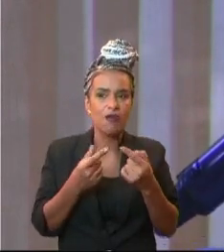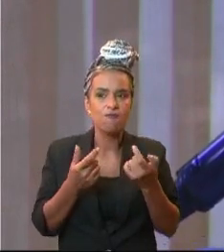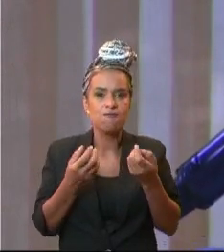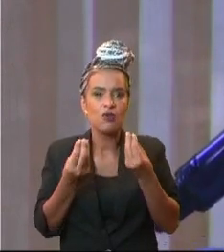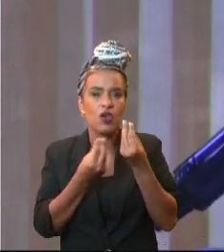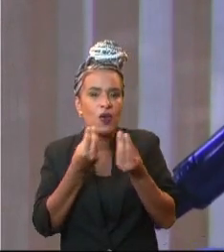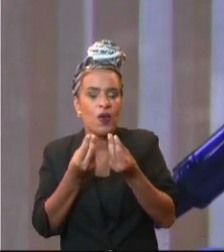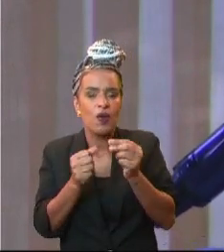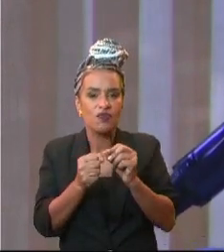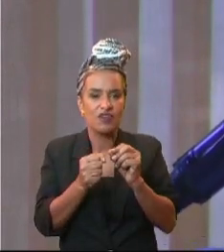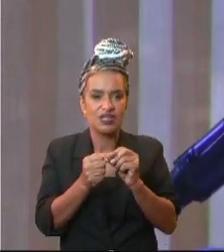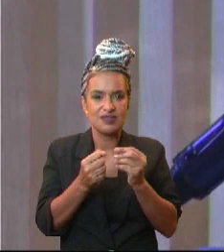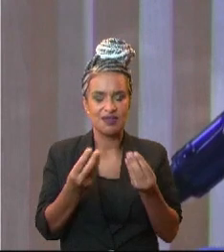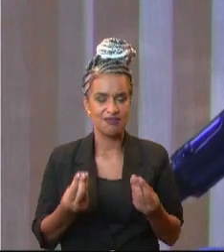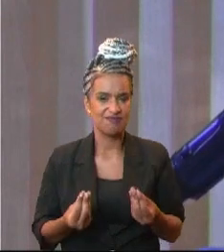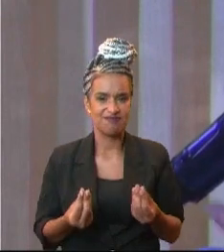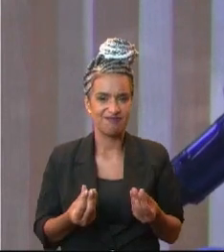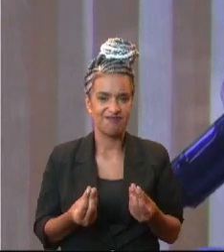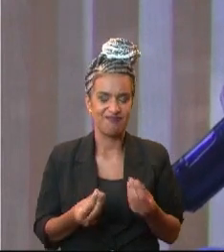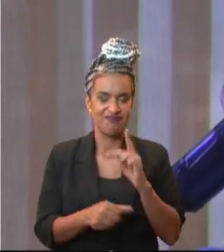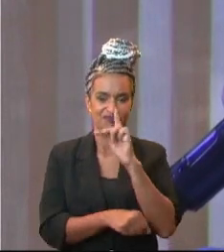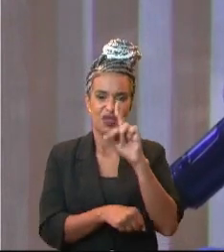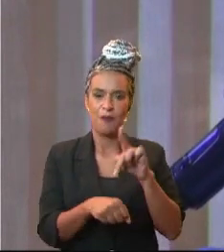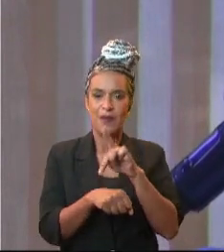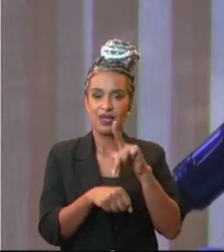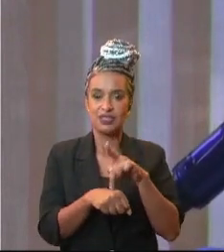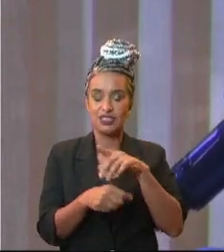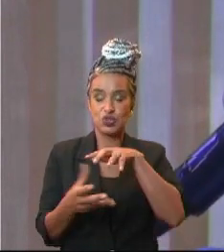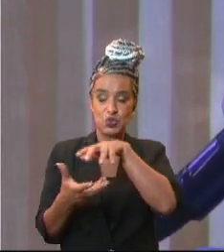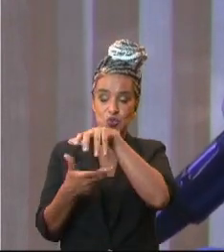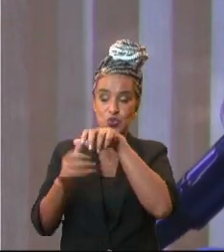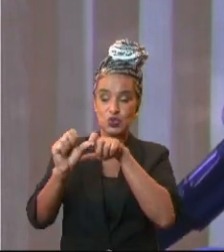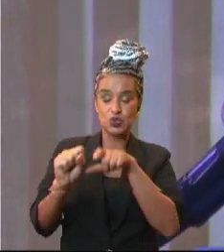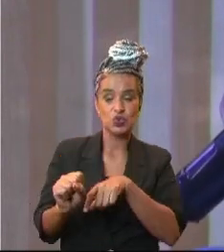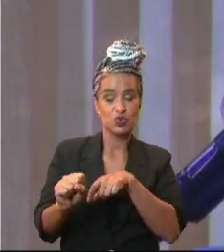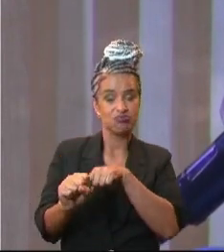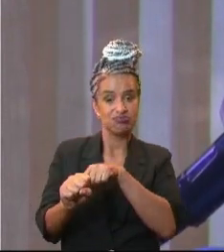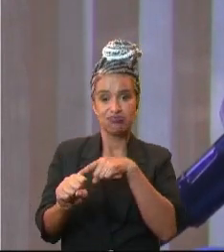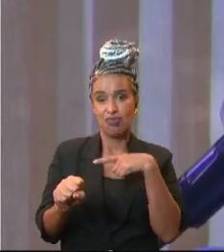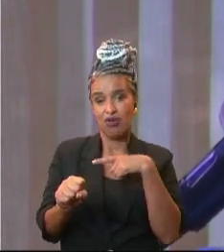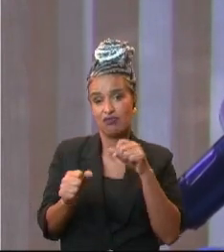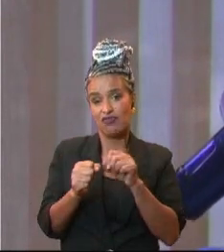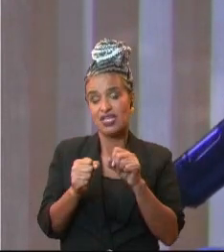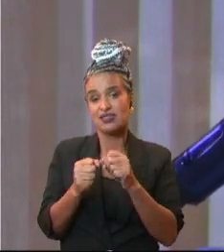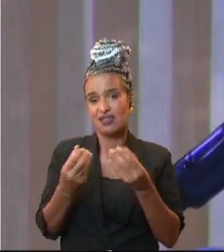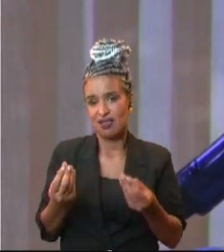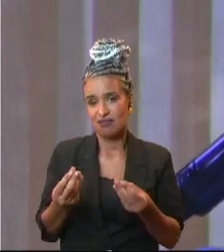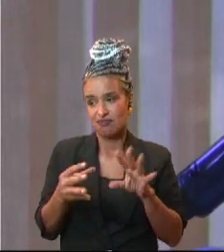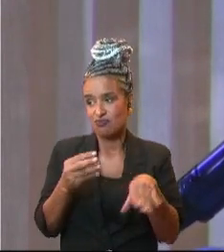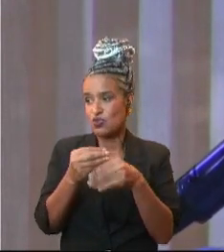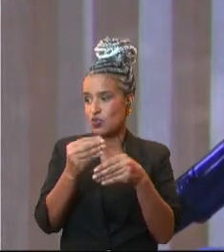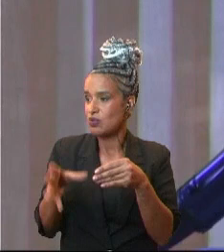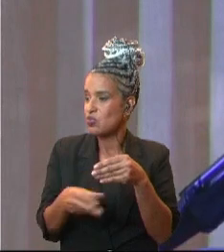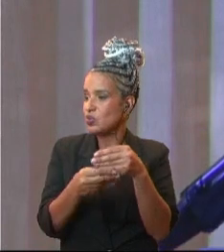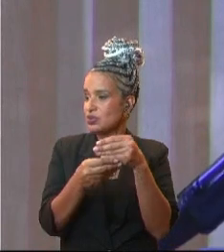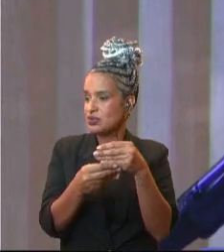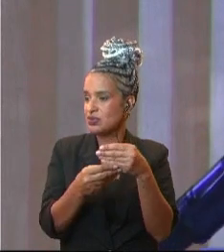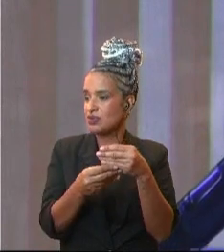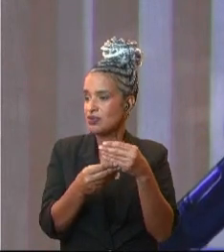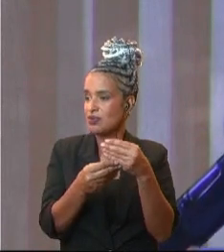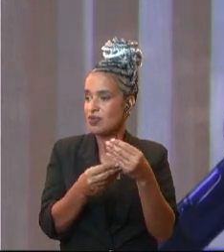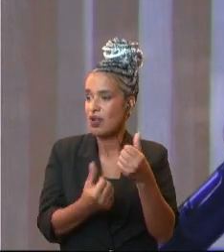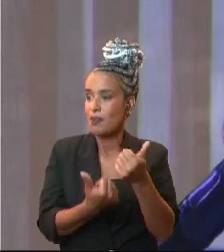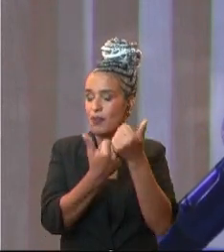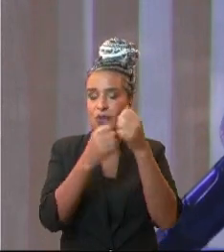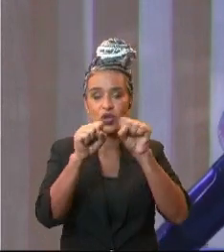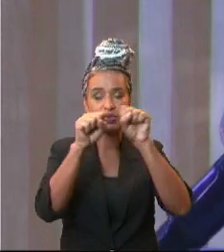aportes esses países do Sul Global poderiam trazer, né, como contribuição para o sistema